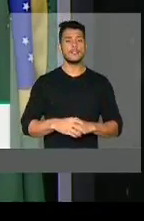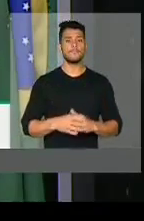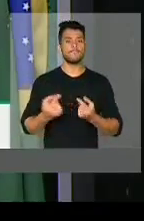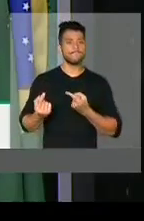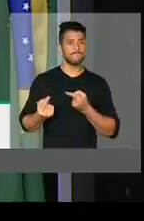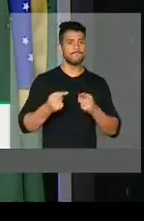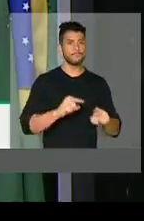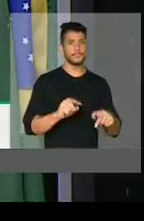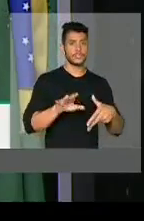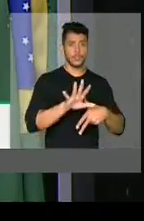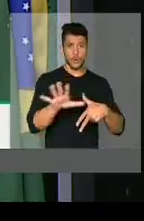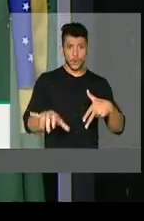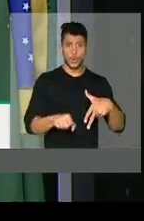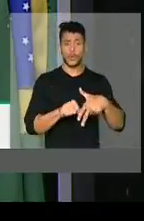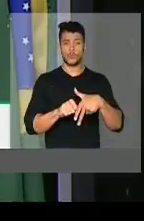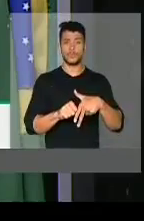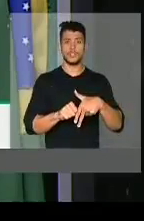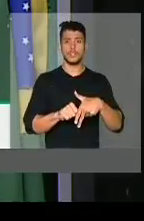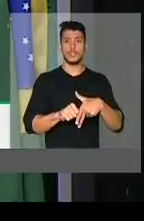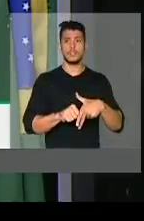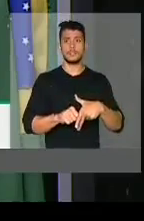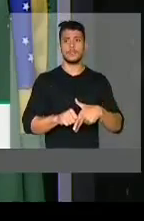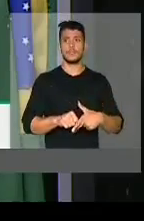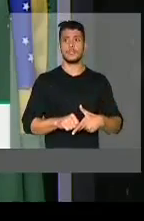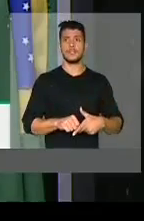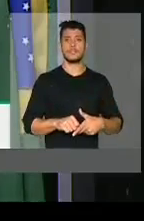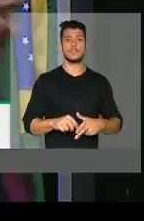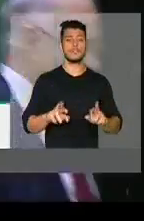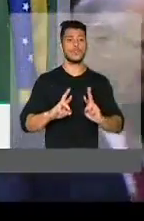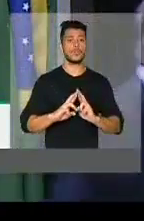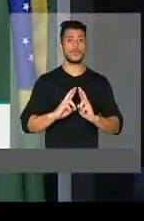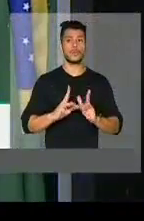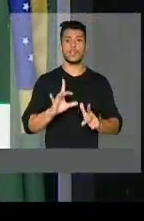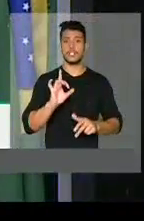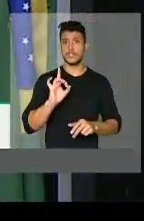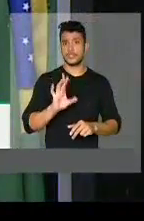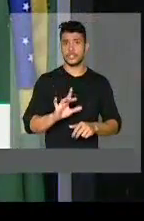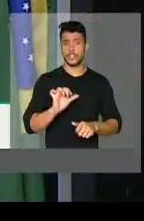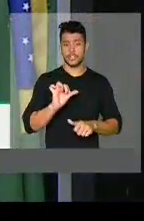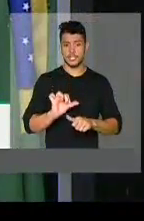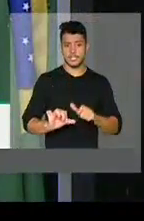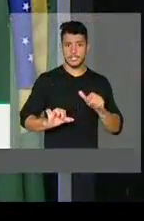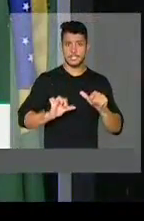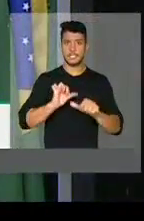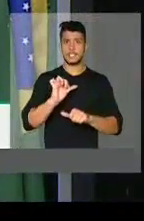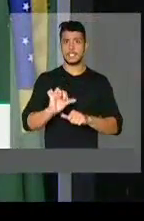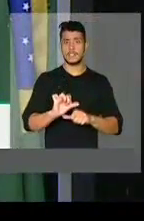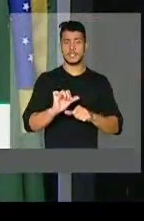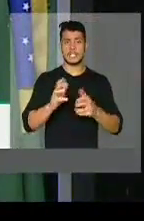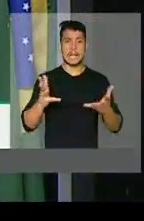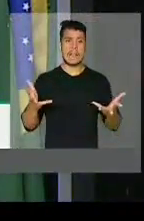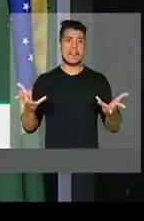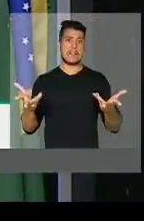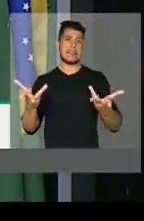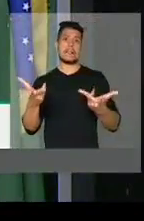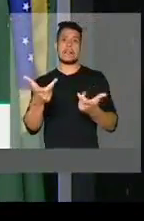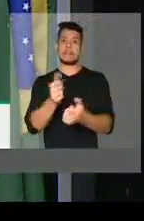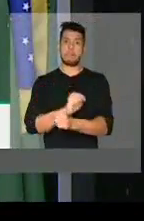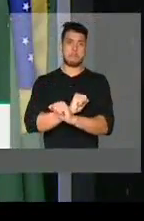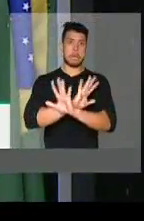corrupção, alçado à condição de clamor nacional, não seja transformado em glamour